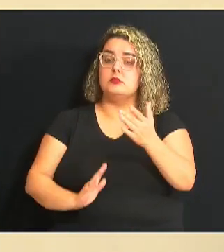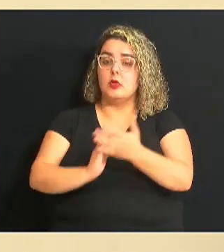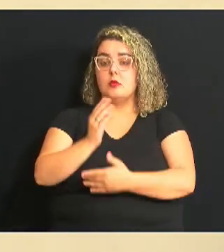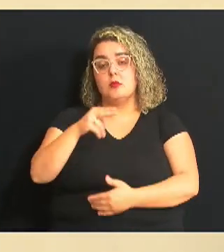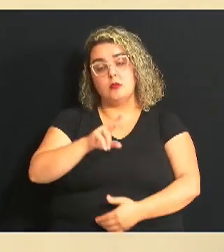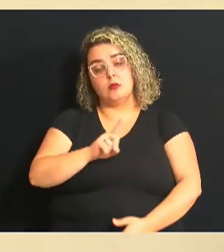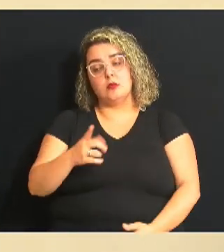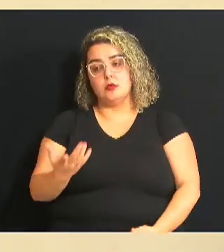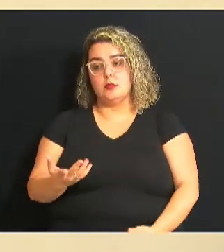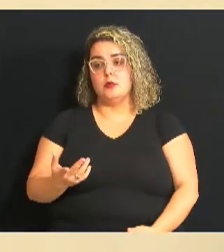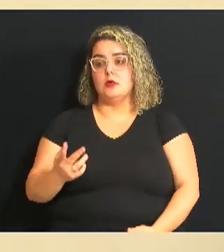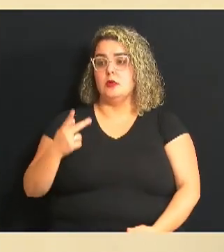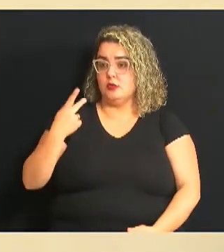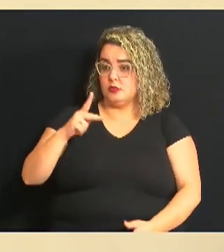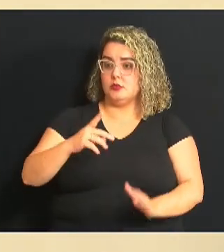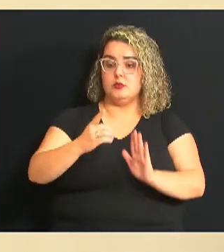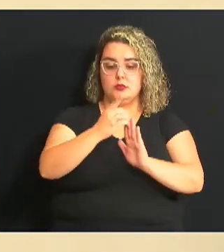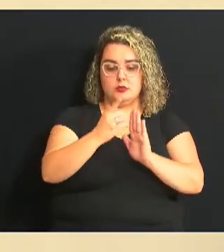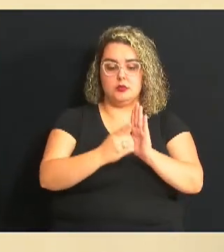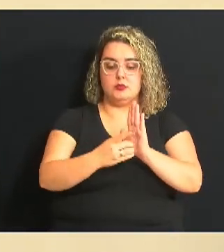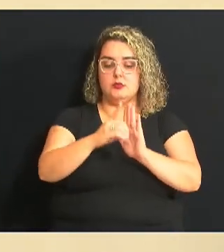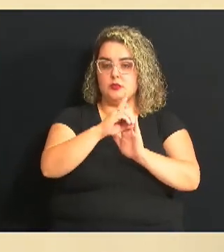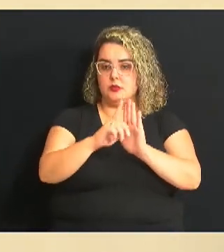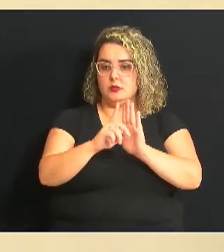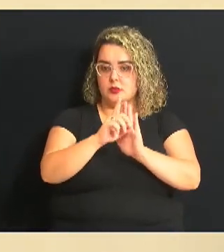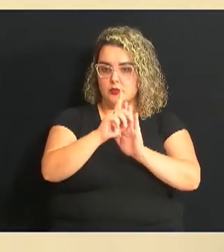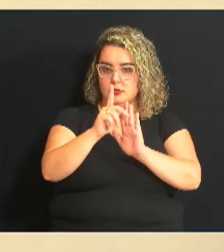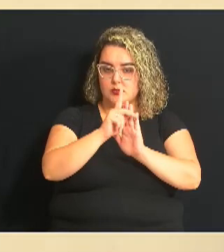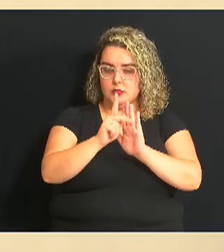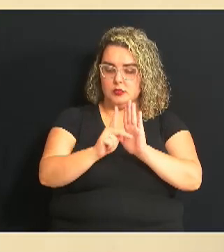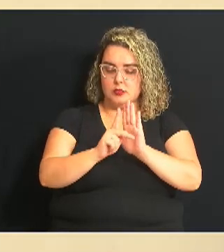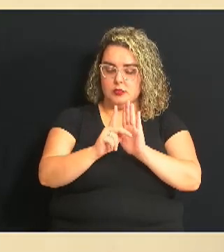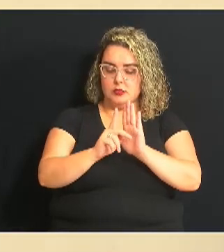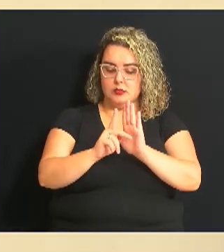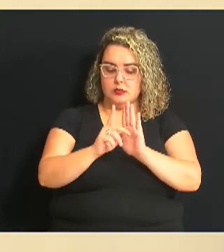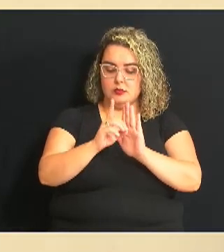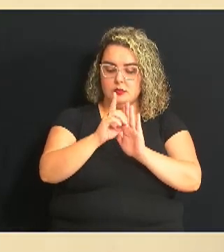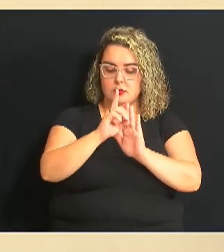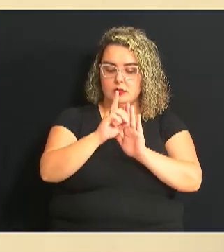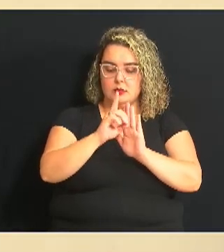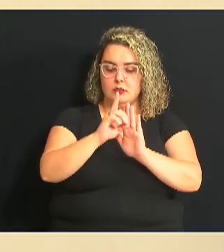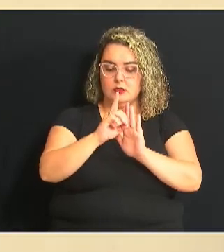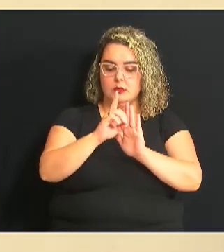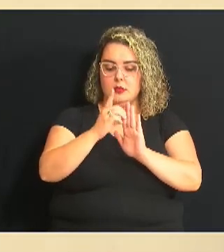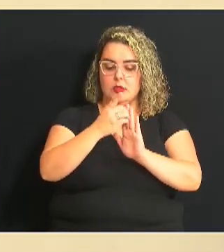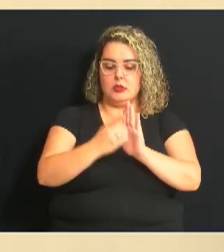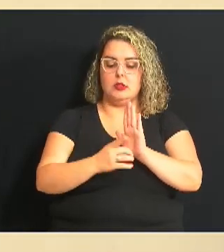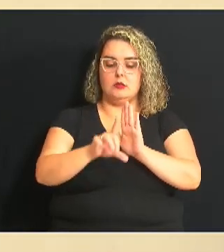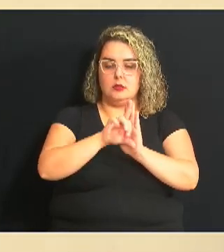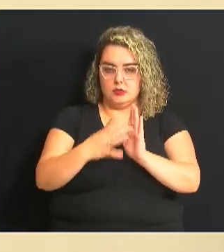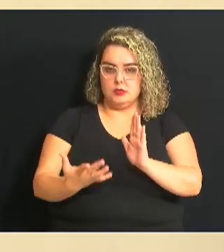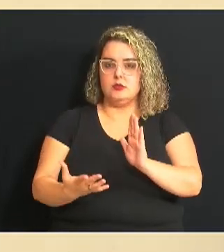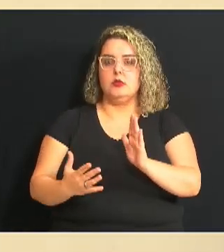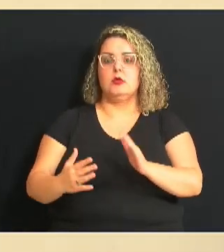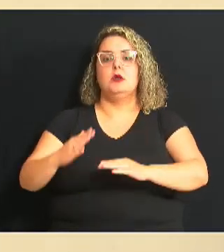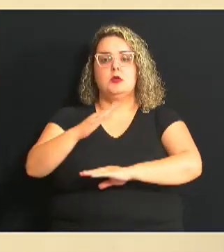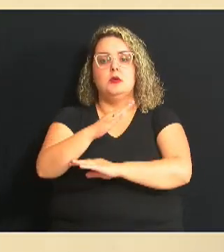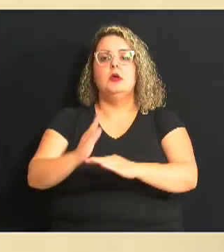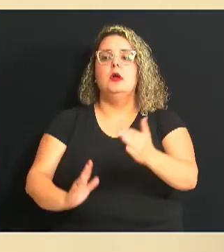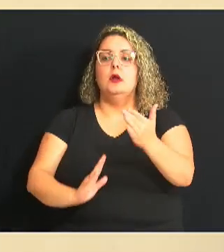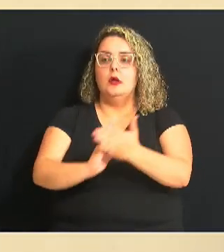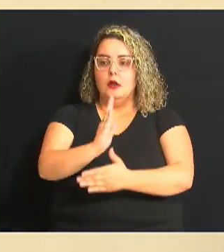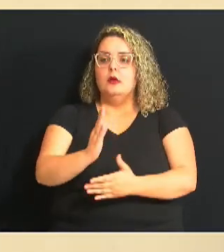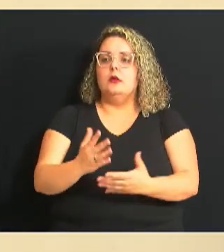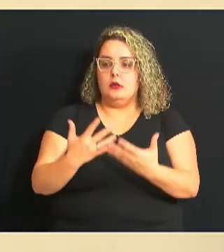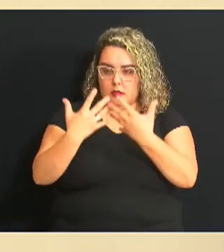o seu diploma foi aprovado por unanimidade. Então, essa casa votou e você foi aprovado, a casa aprovou você. Então, isso é um